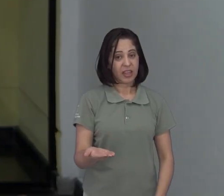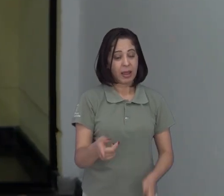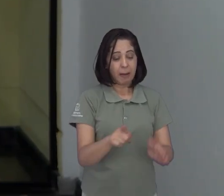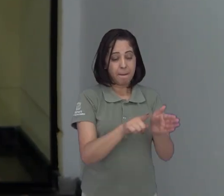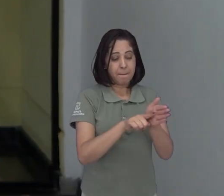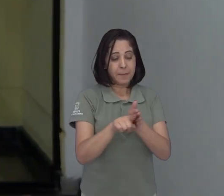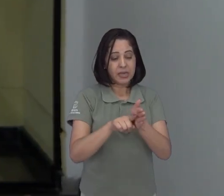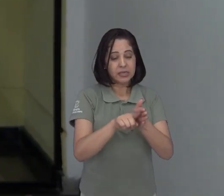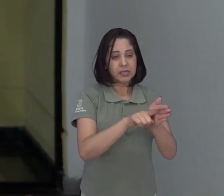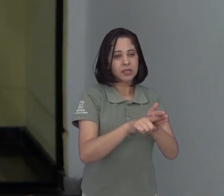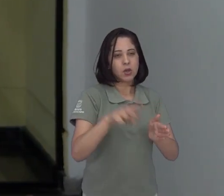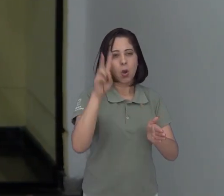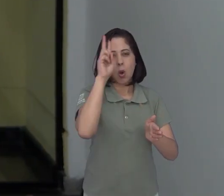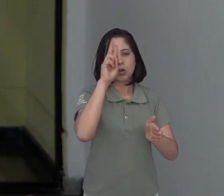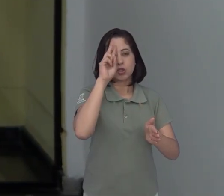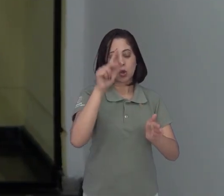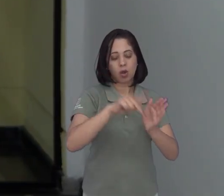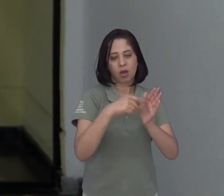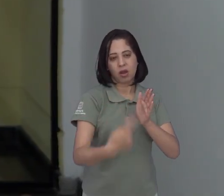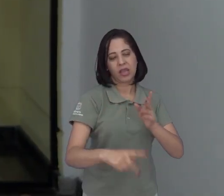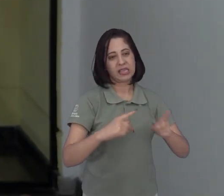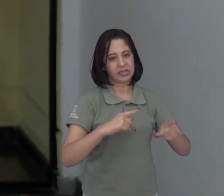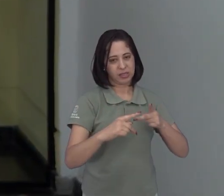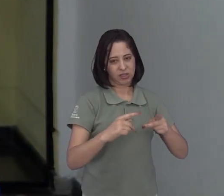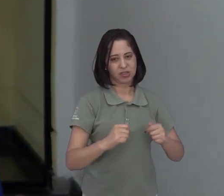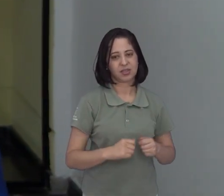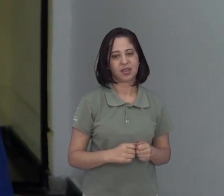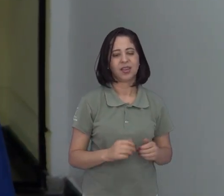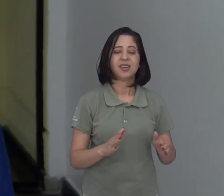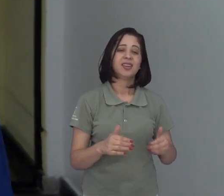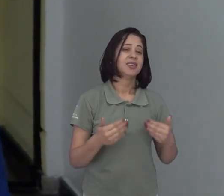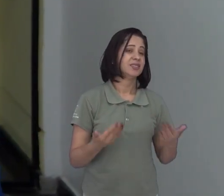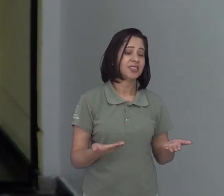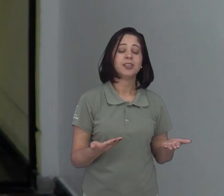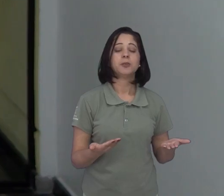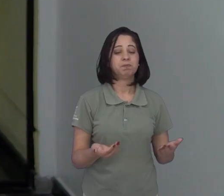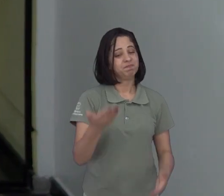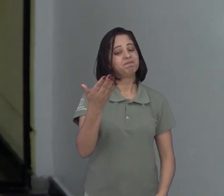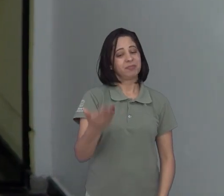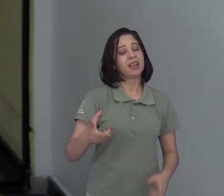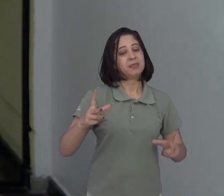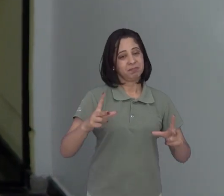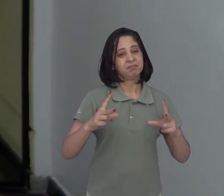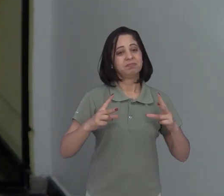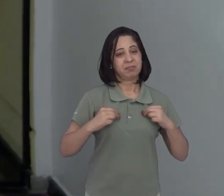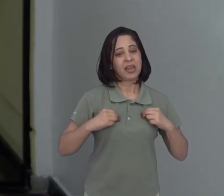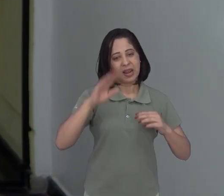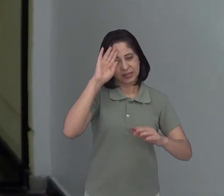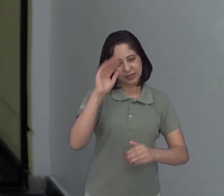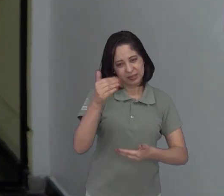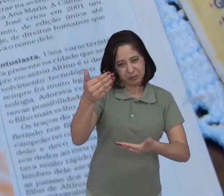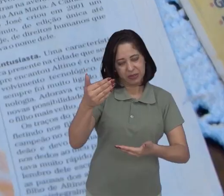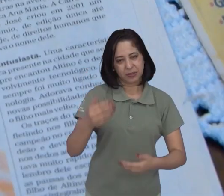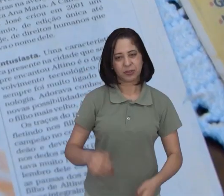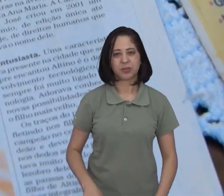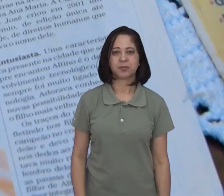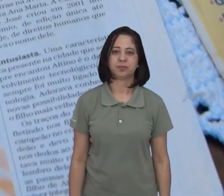histórico, né, de história de São José, foi ele que fez. Então, por tudo isso, eu acho que é muito relevante essa